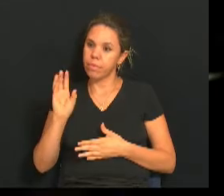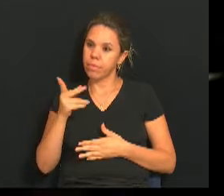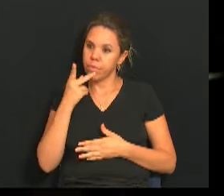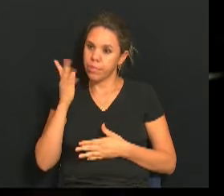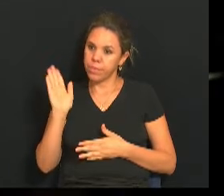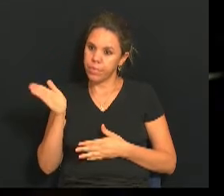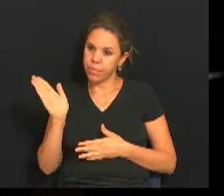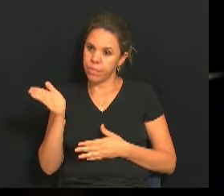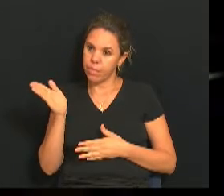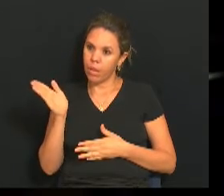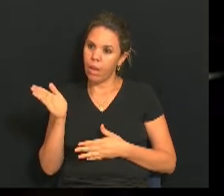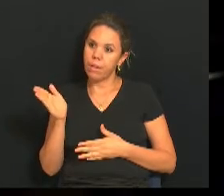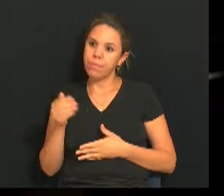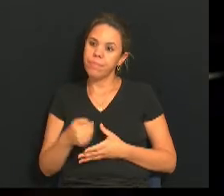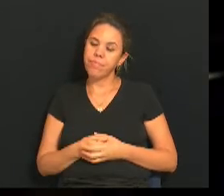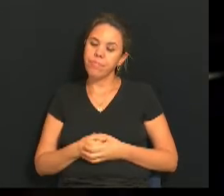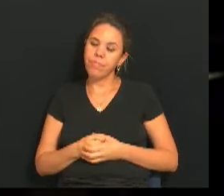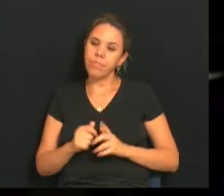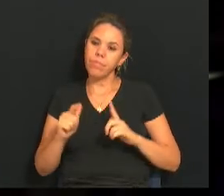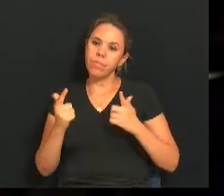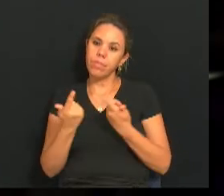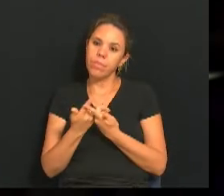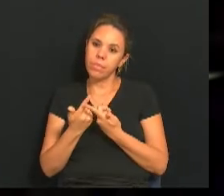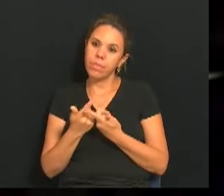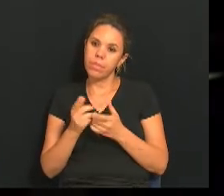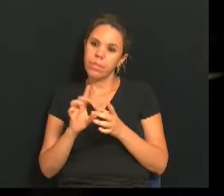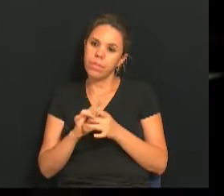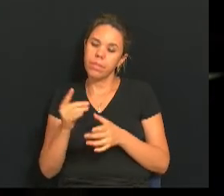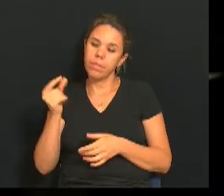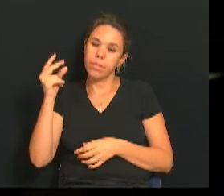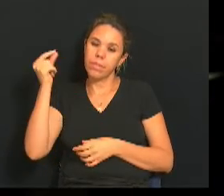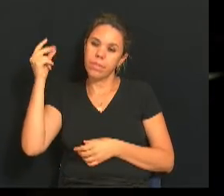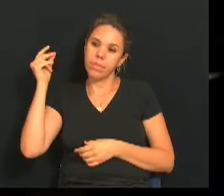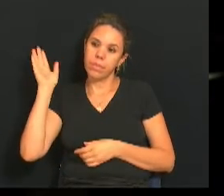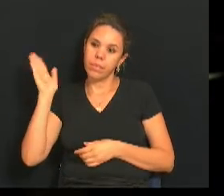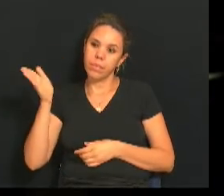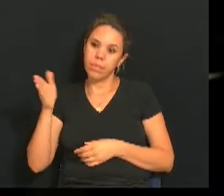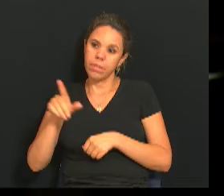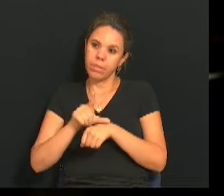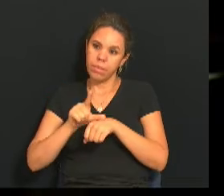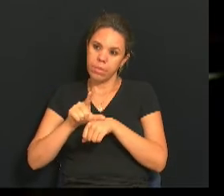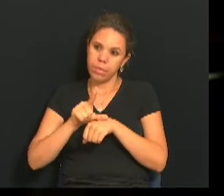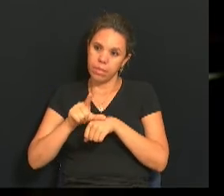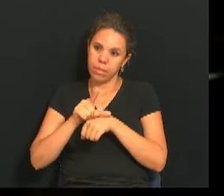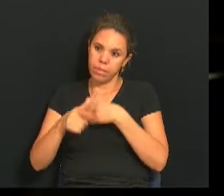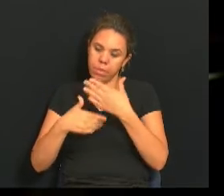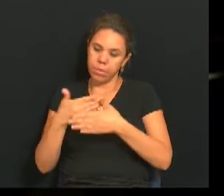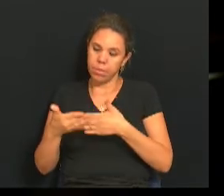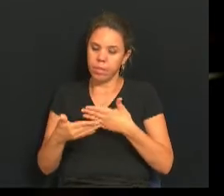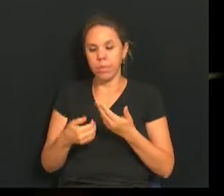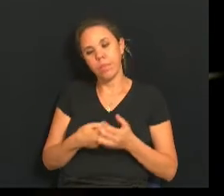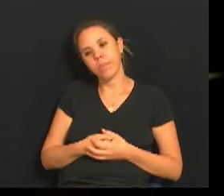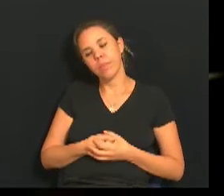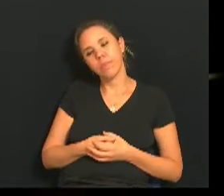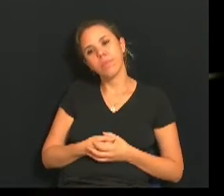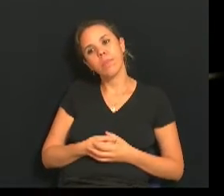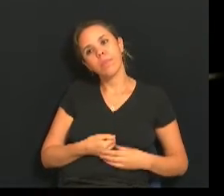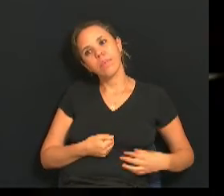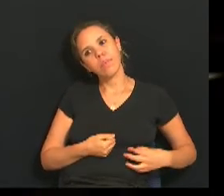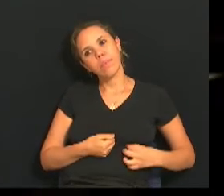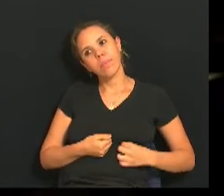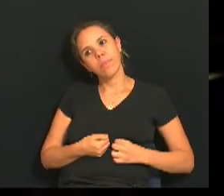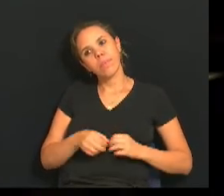essa questão da gestão democrática ela já está prevista a longa data em várias legislações, tá? Na nossa LDB, no